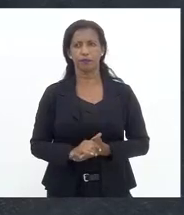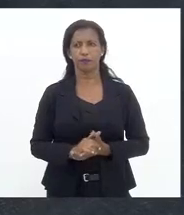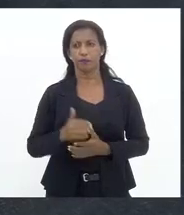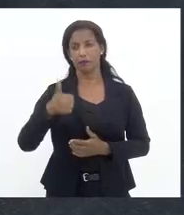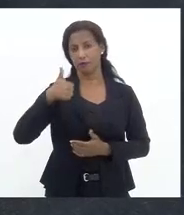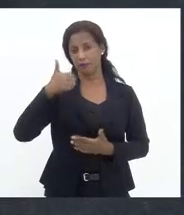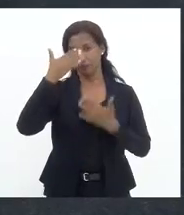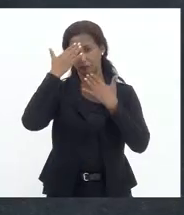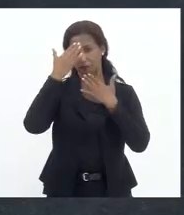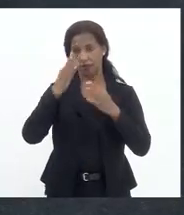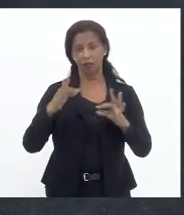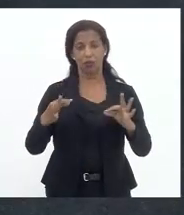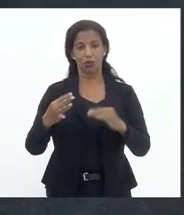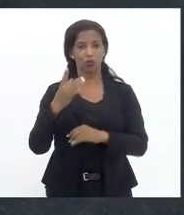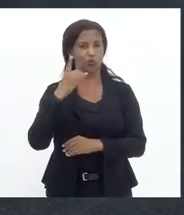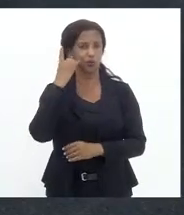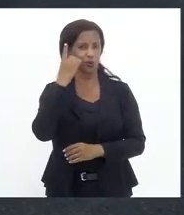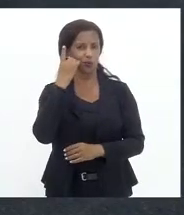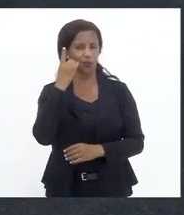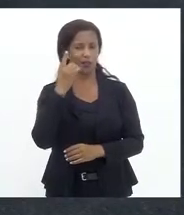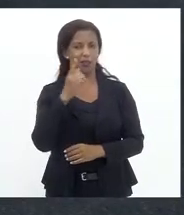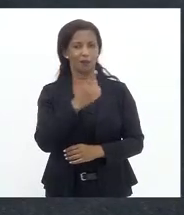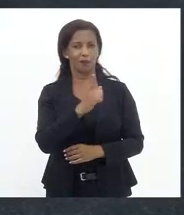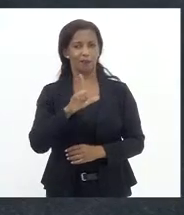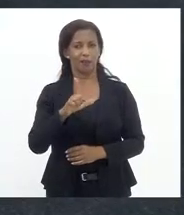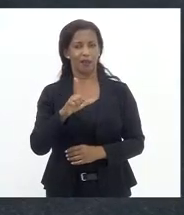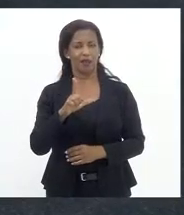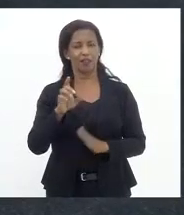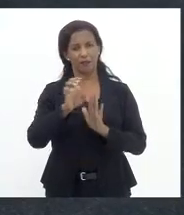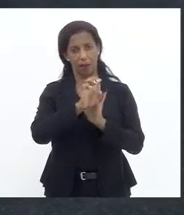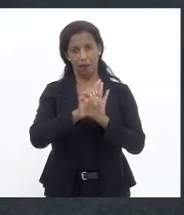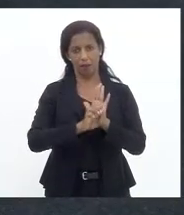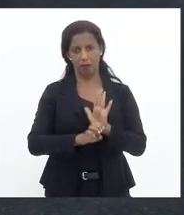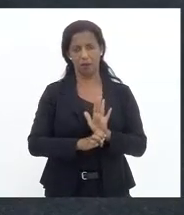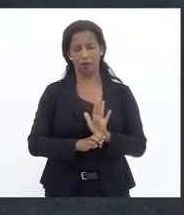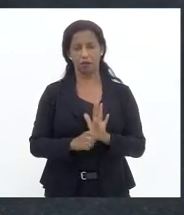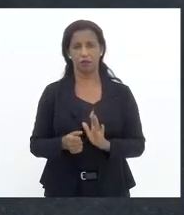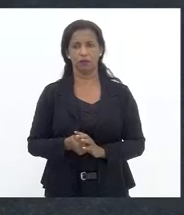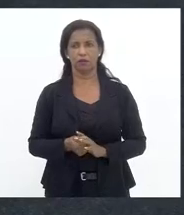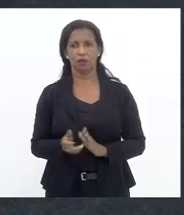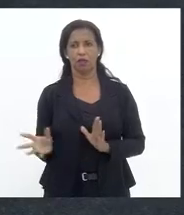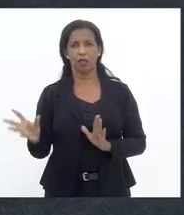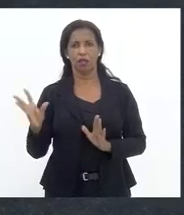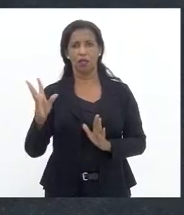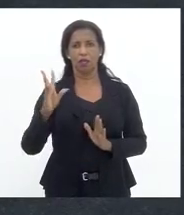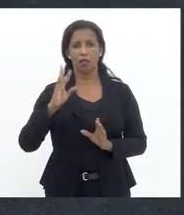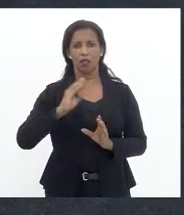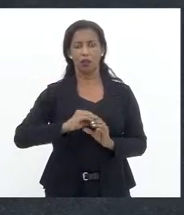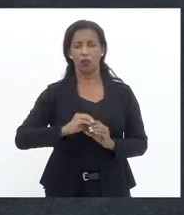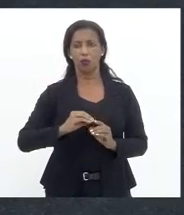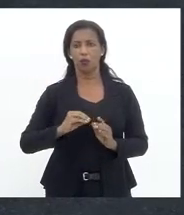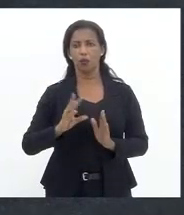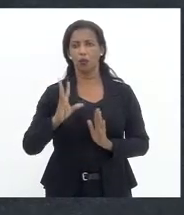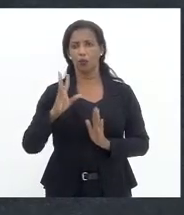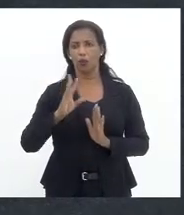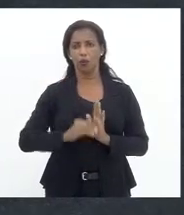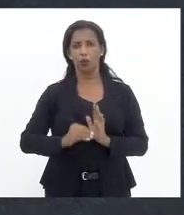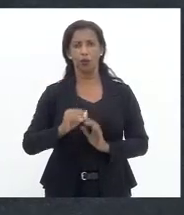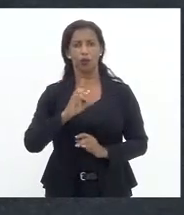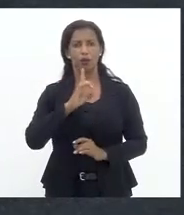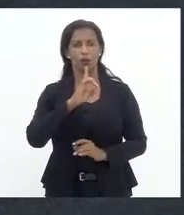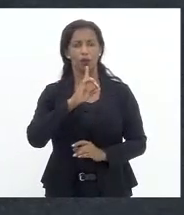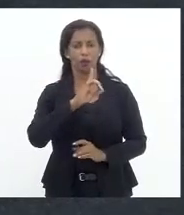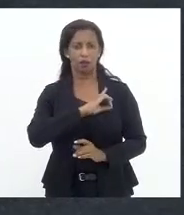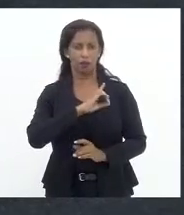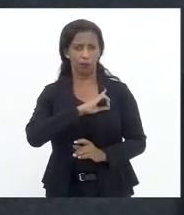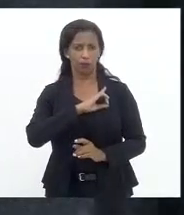Primeiro, agradecer a todos os deputados, o projeto recebeu emendas, incluindo aí agradecer a deputada Marta Rocha, que